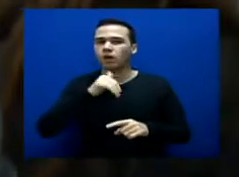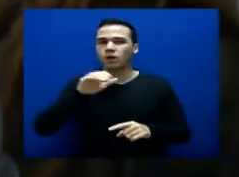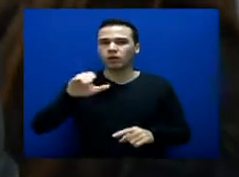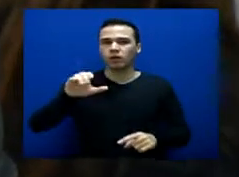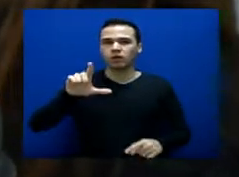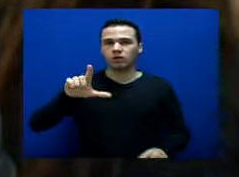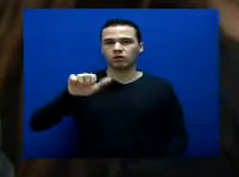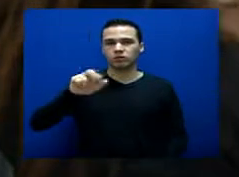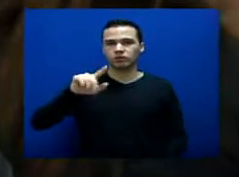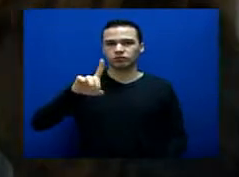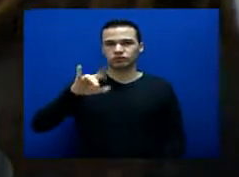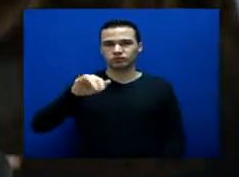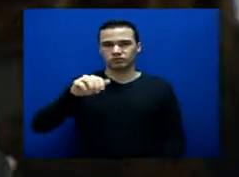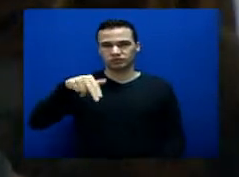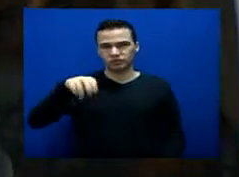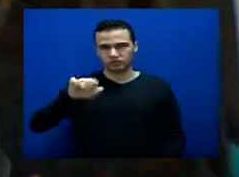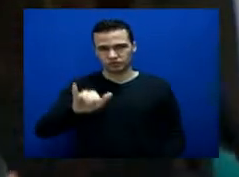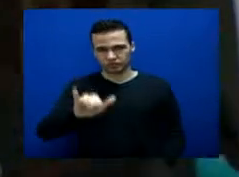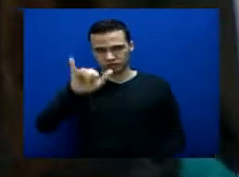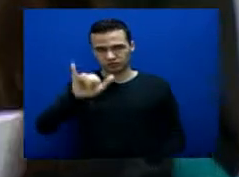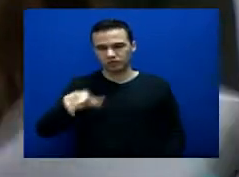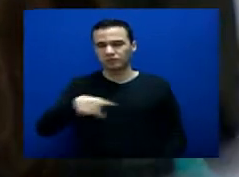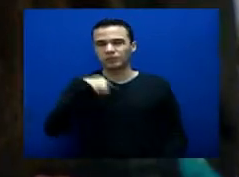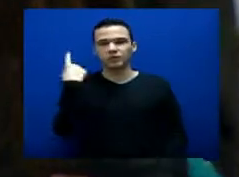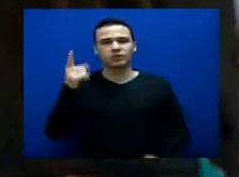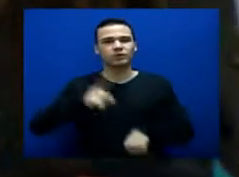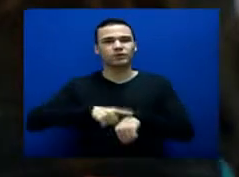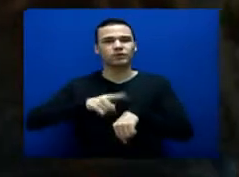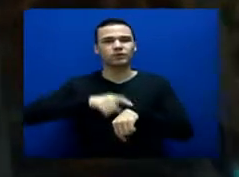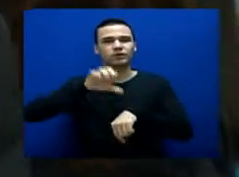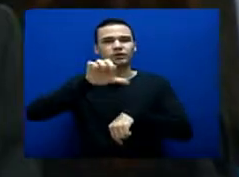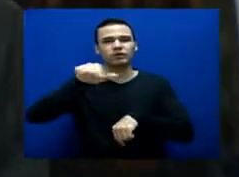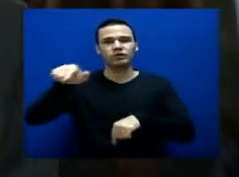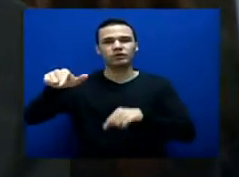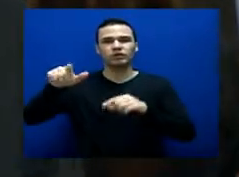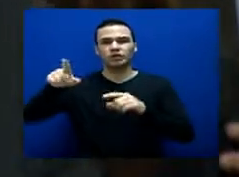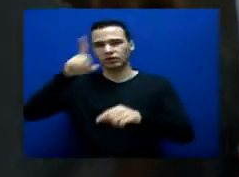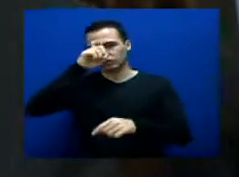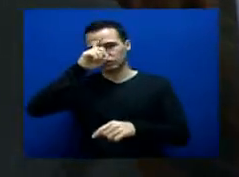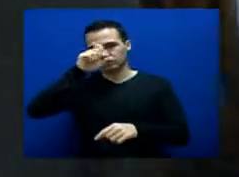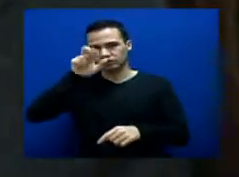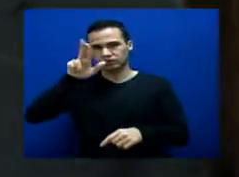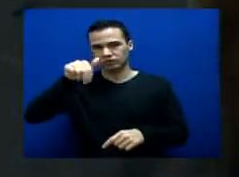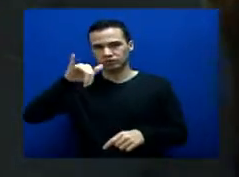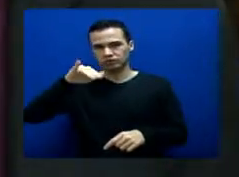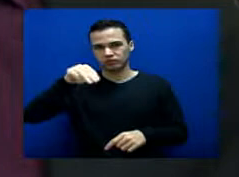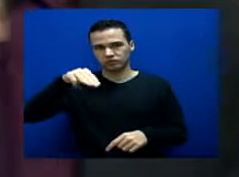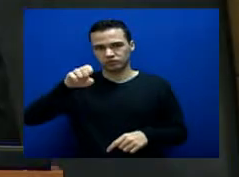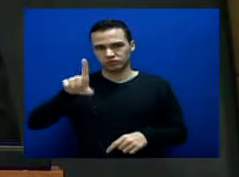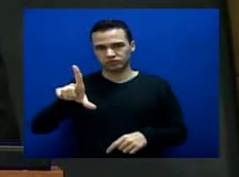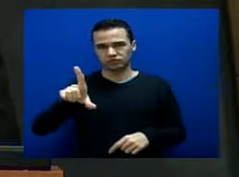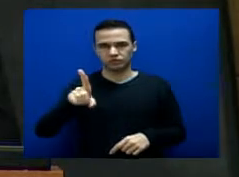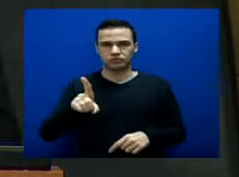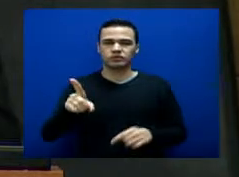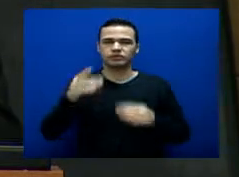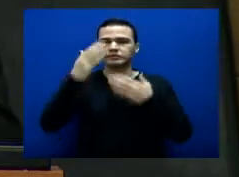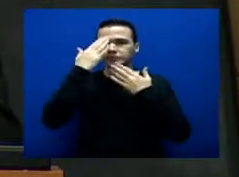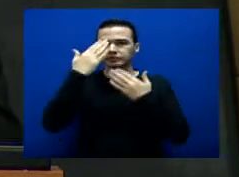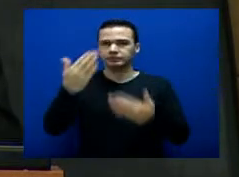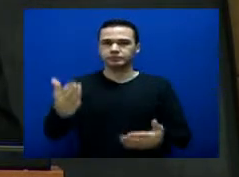Claudinei Romão Machado. Faleceu agora às 9 horas no Hospital Unimed. É só isso, senhor presidente. Muito